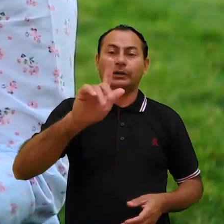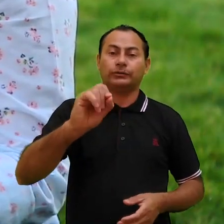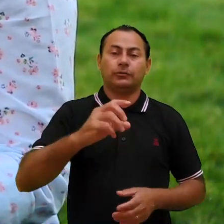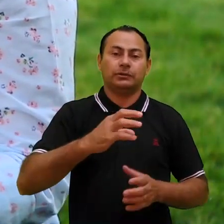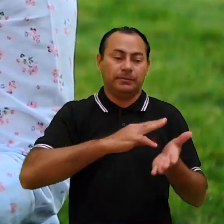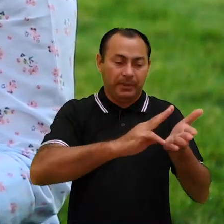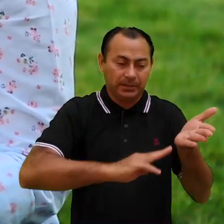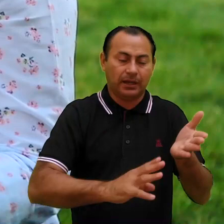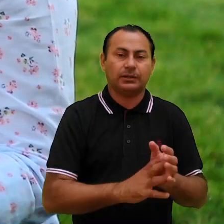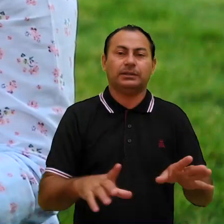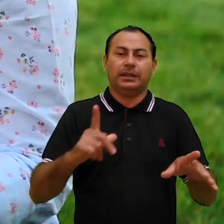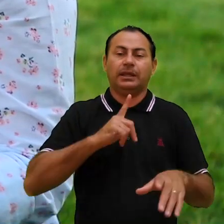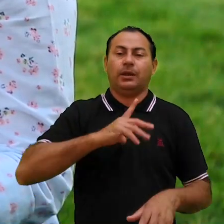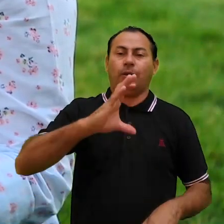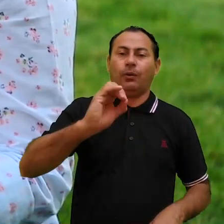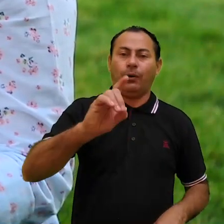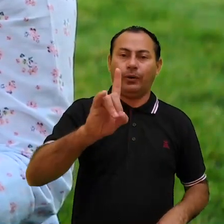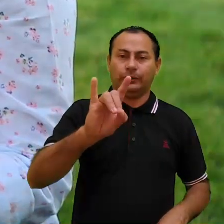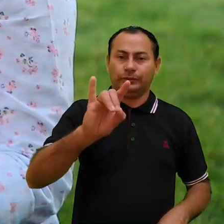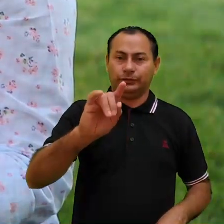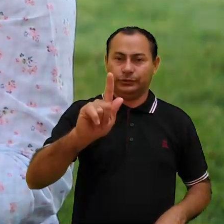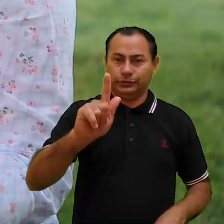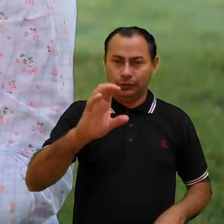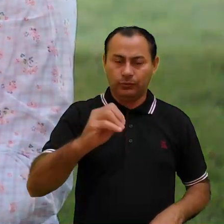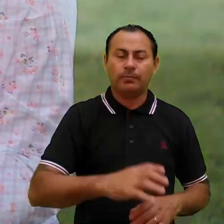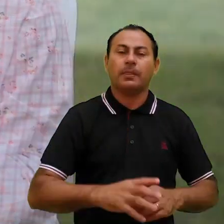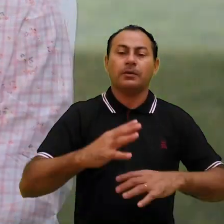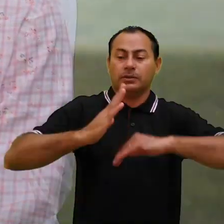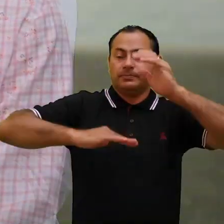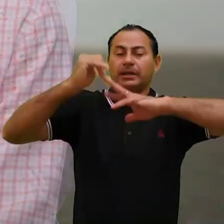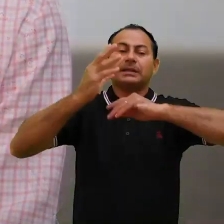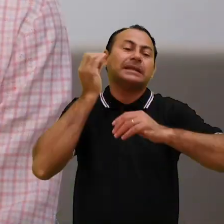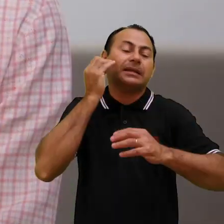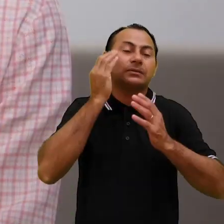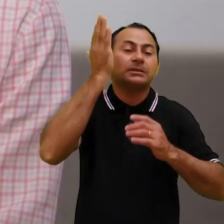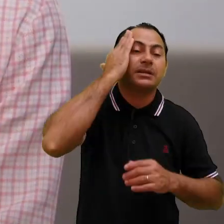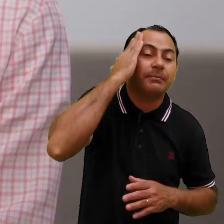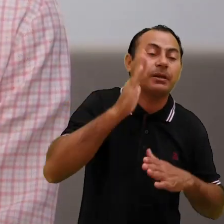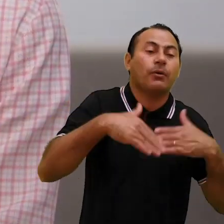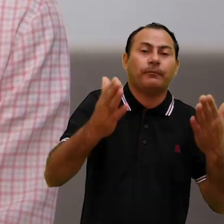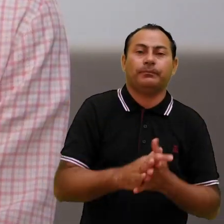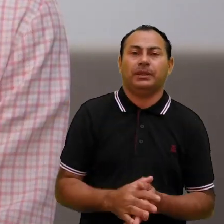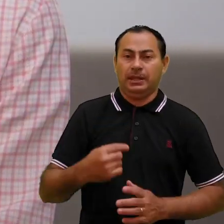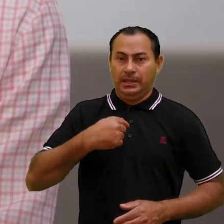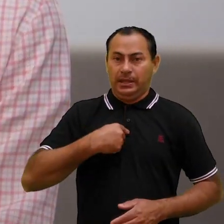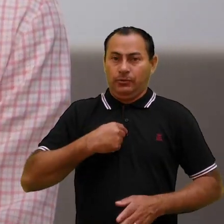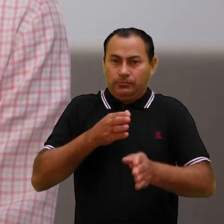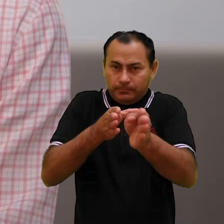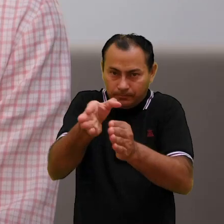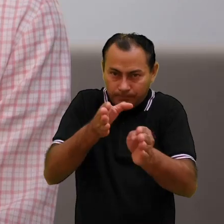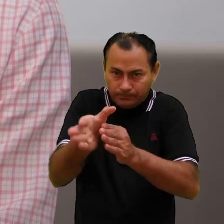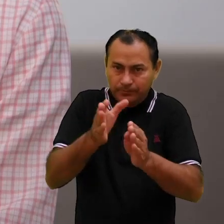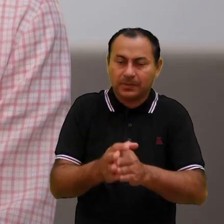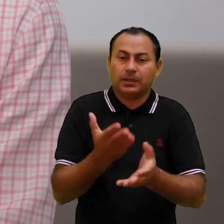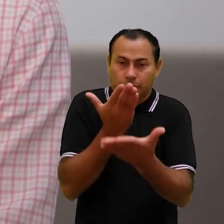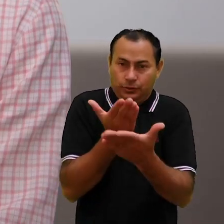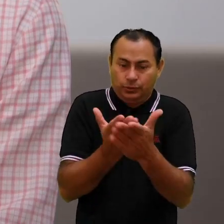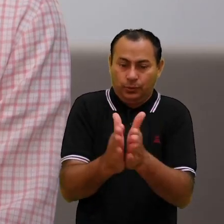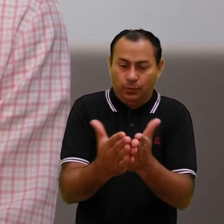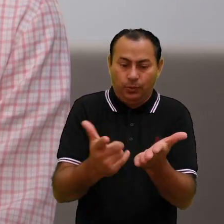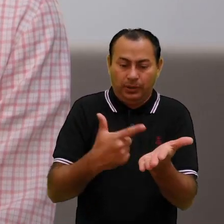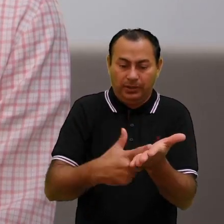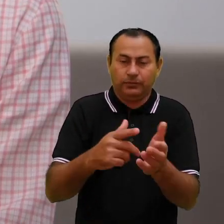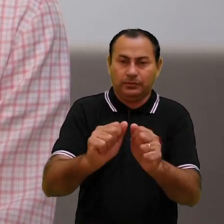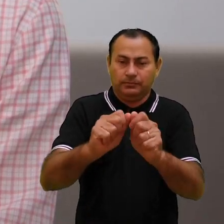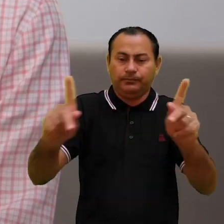mensagens e mensagens codificadas, que os especialistas tentam decodificar. Eu sugiro que você estude o livro do Apocalipse como